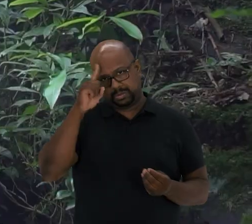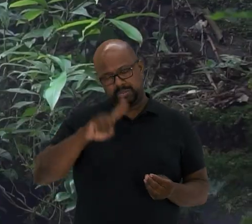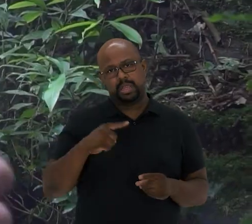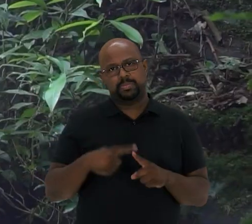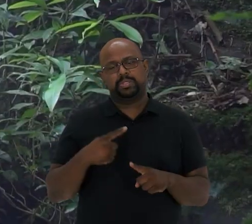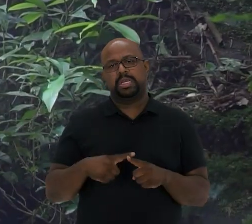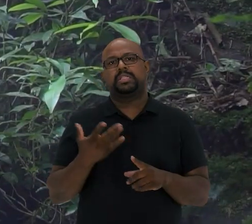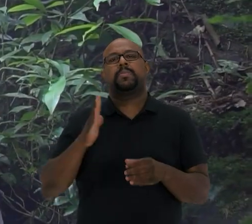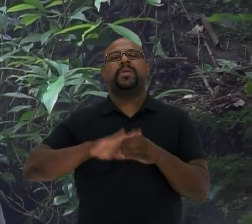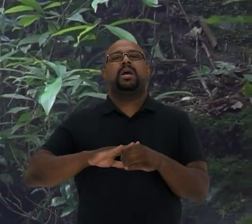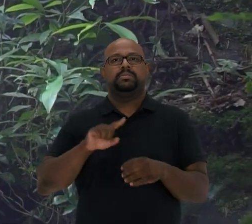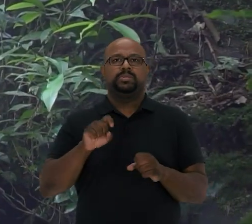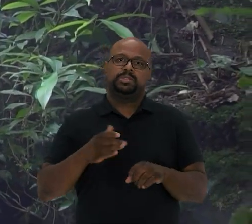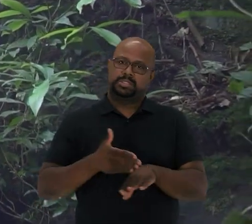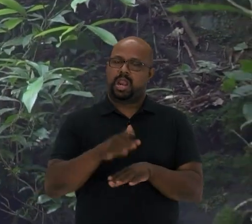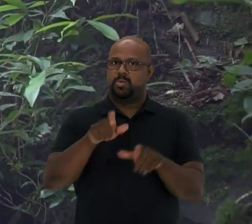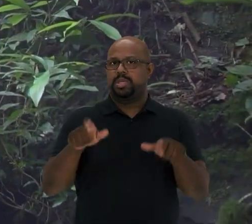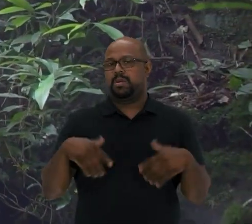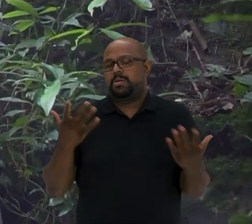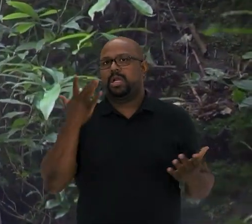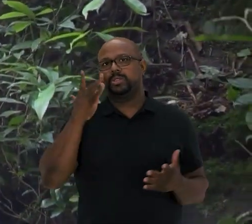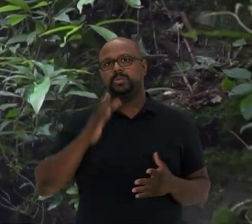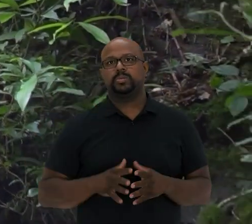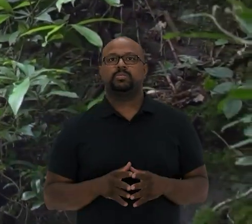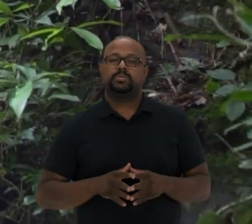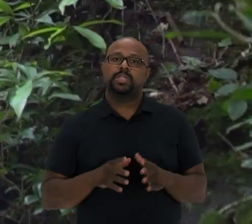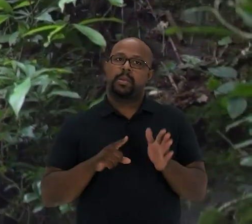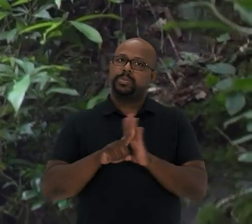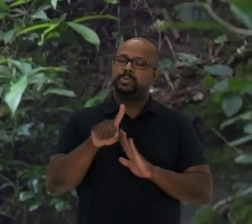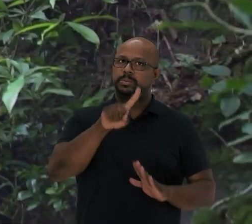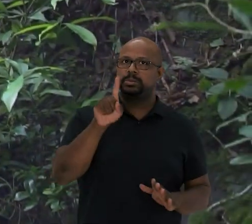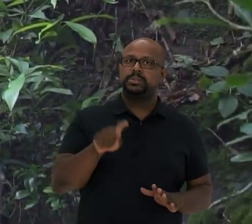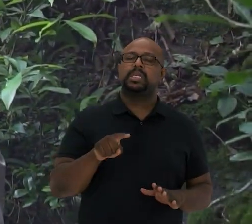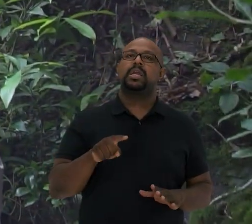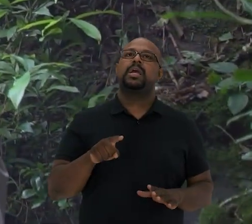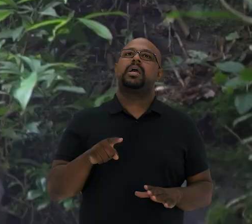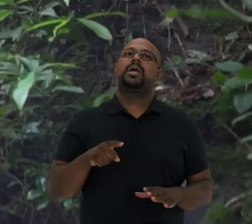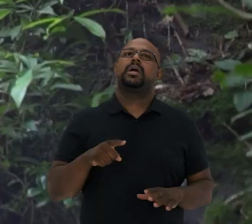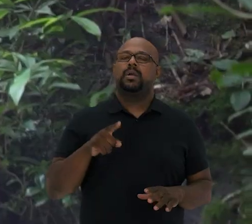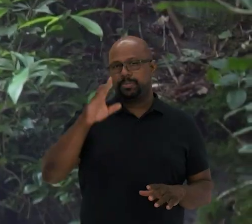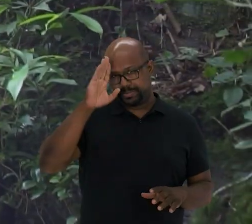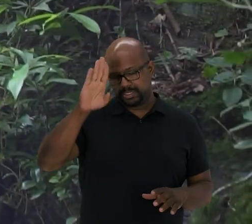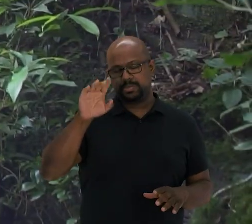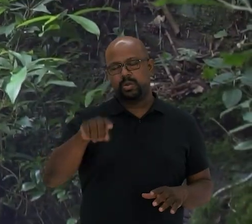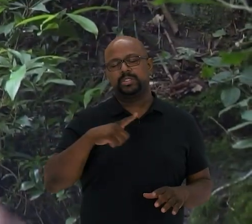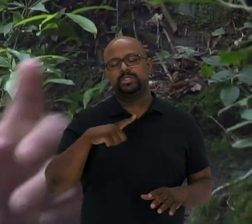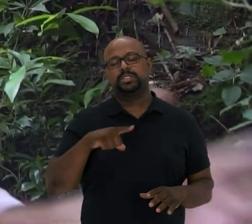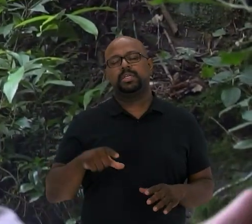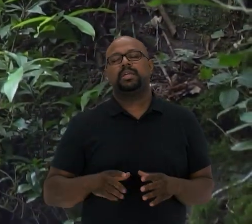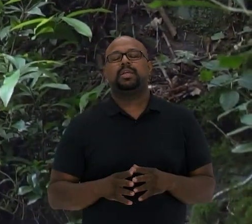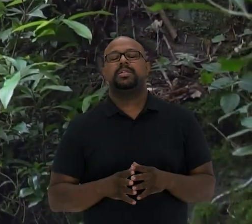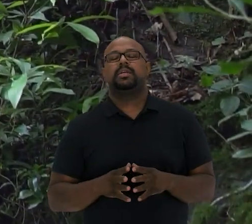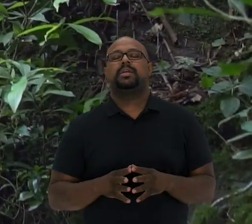eu não sei por que eles taparam depois, porque poderia entrar alguém, eu acho. A pergunta que fica sempre é o principal ali que